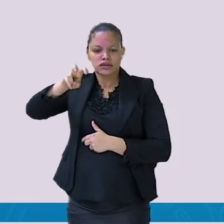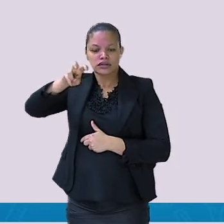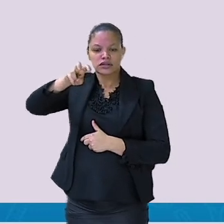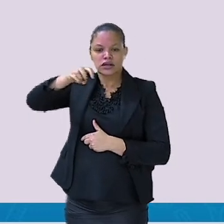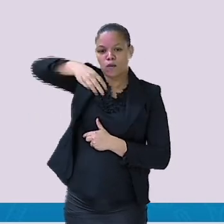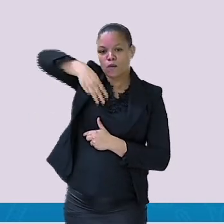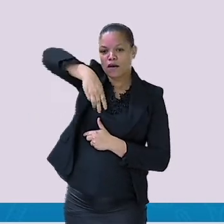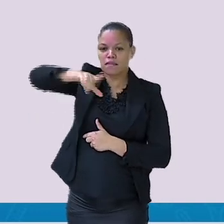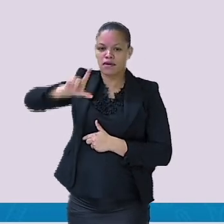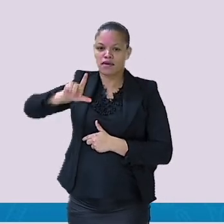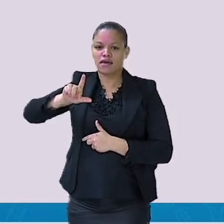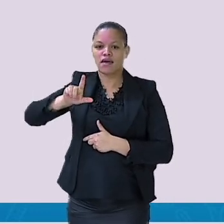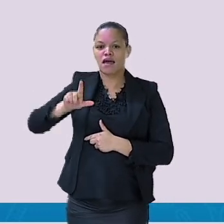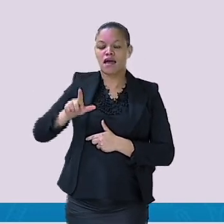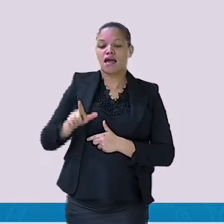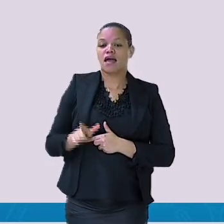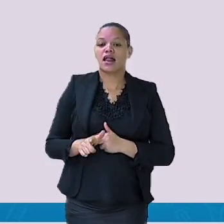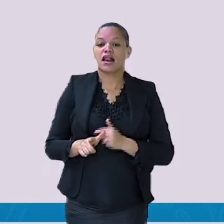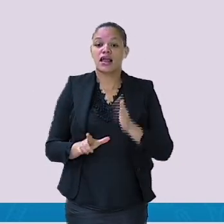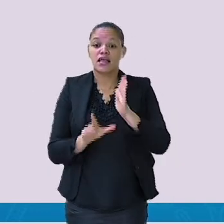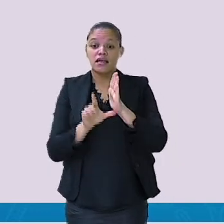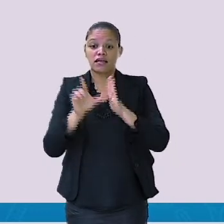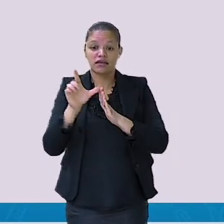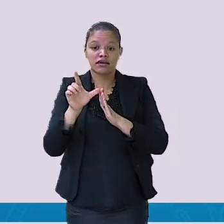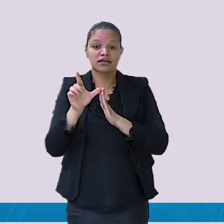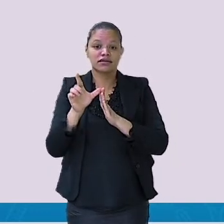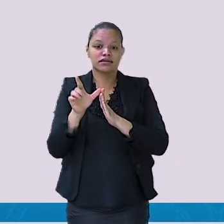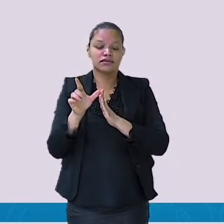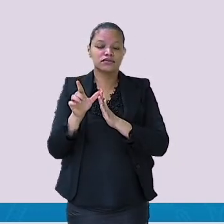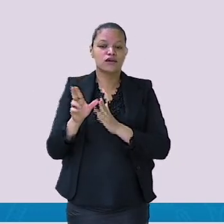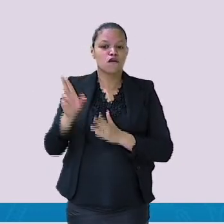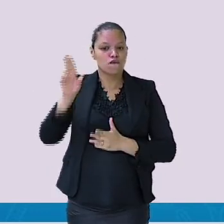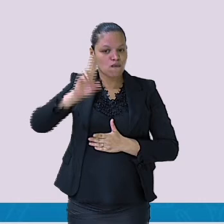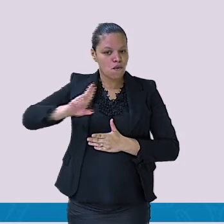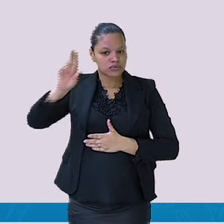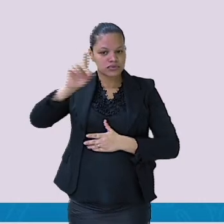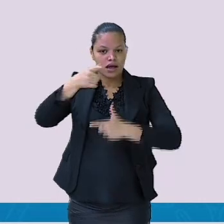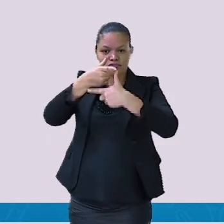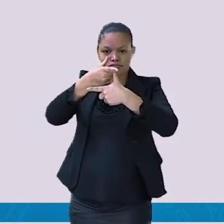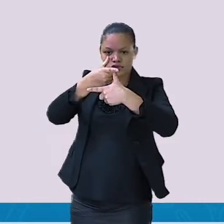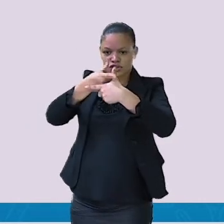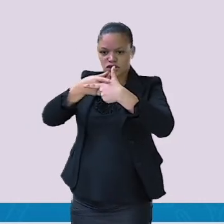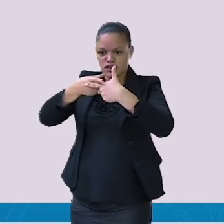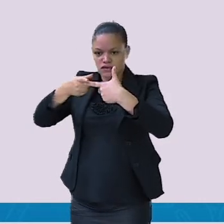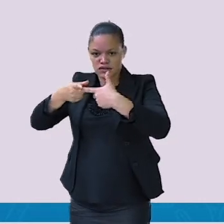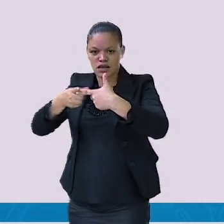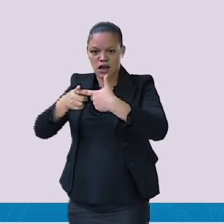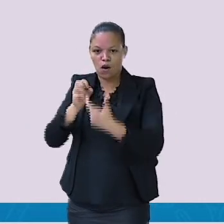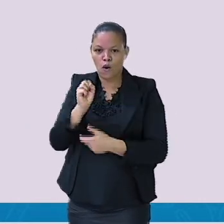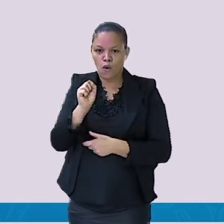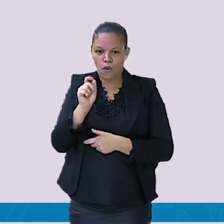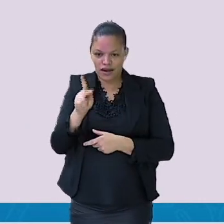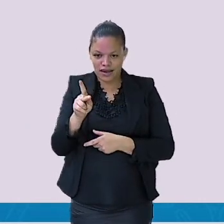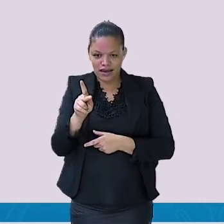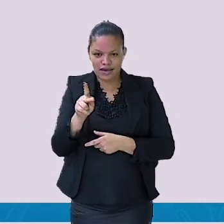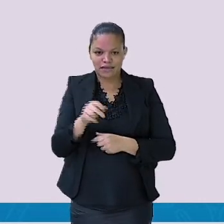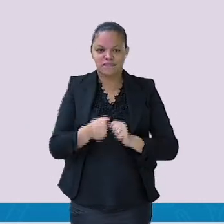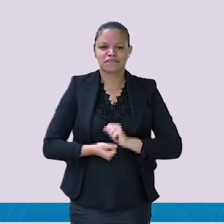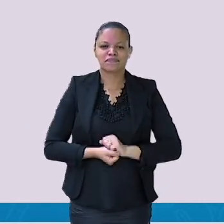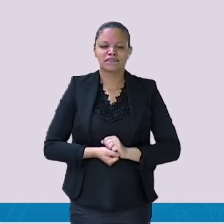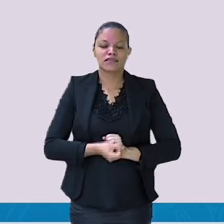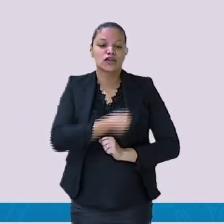vou encontrar a quantidade de litros, ok? Então, nós temos aqui, olha, passe as medidas para as